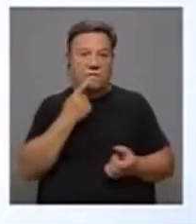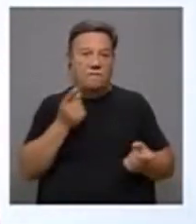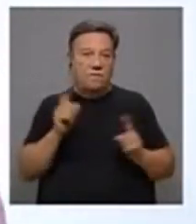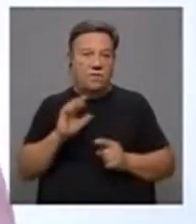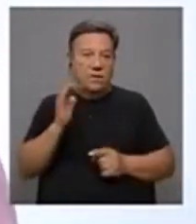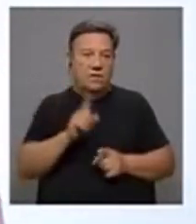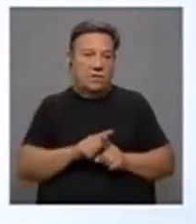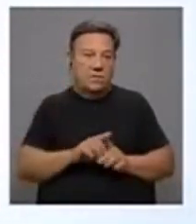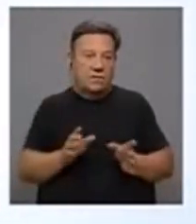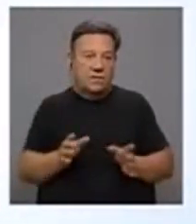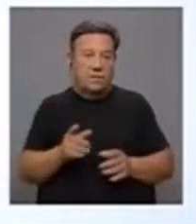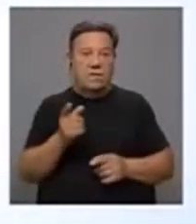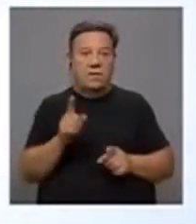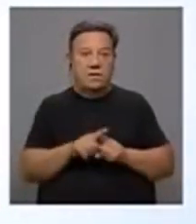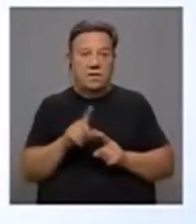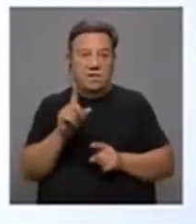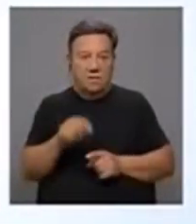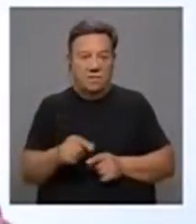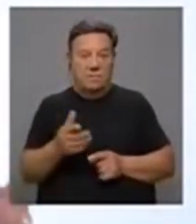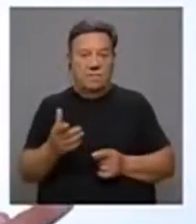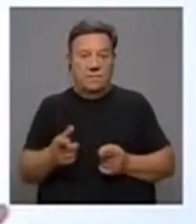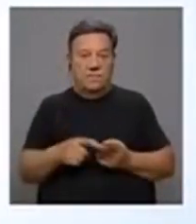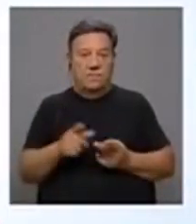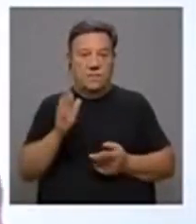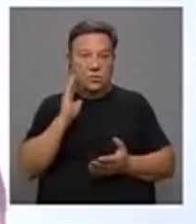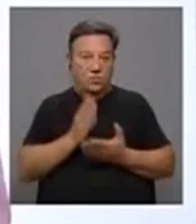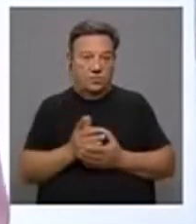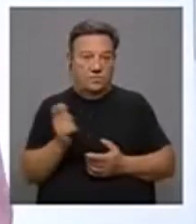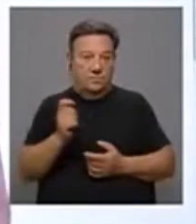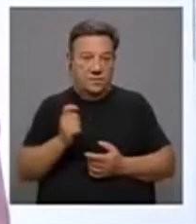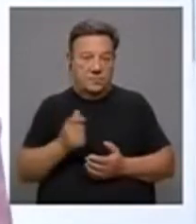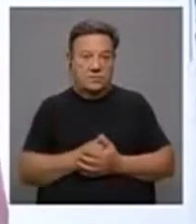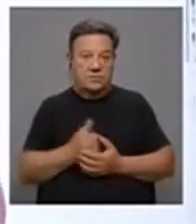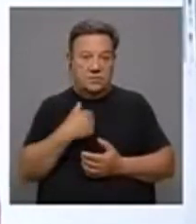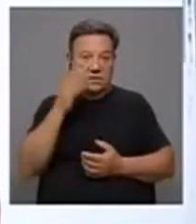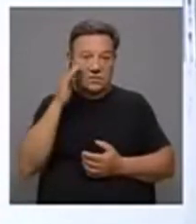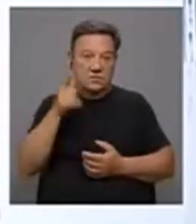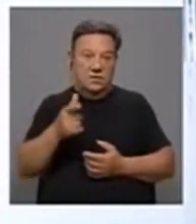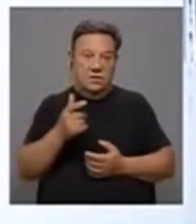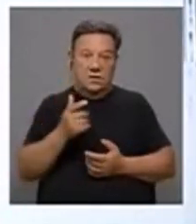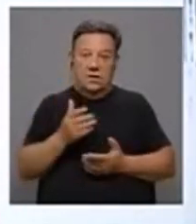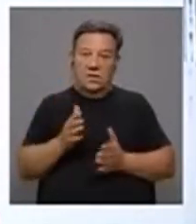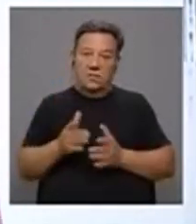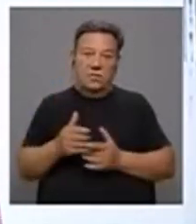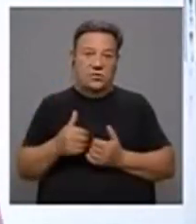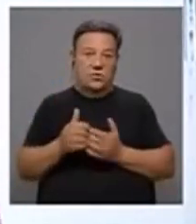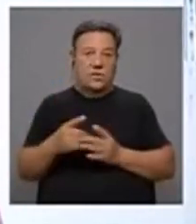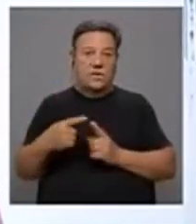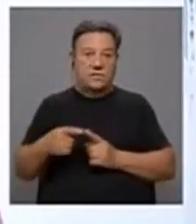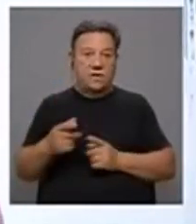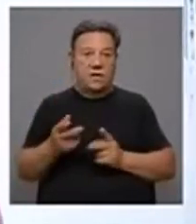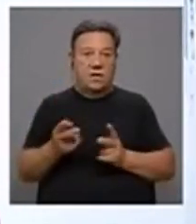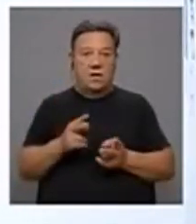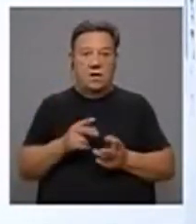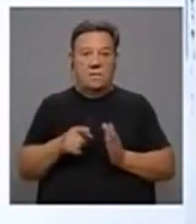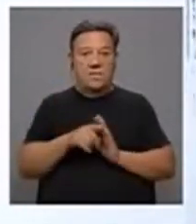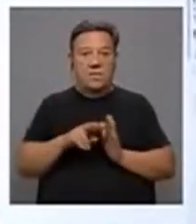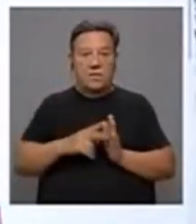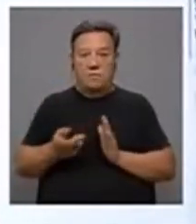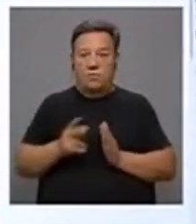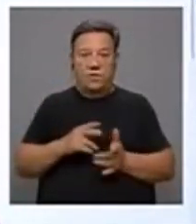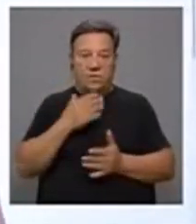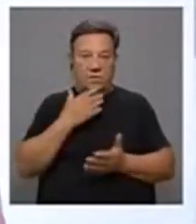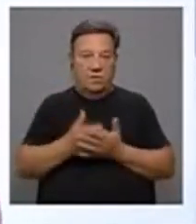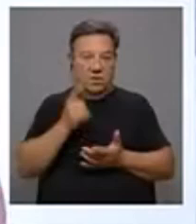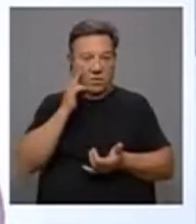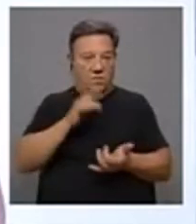a acontecer. Da mesma forma que nos últimos meses, eu acho que andar praticamente todas as semanas a mudar as medidas criou uma